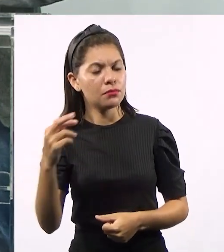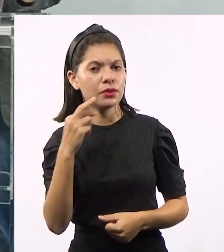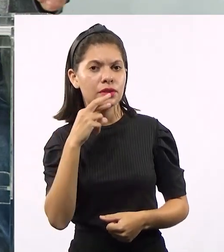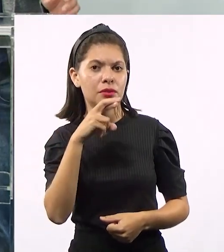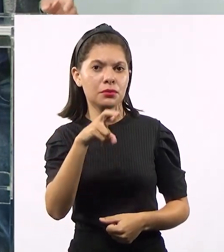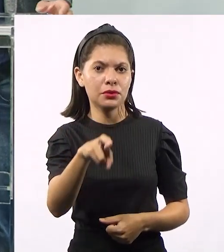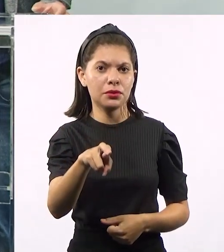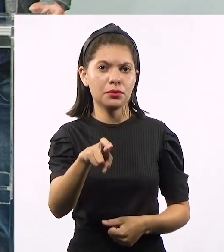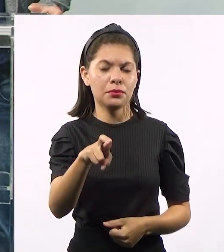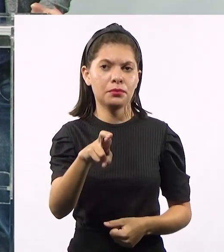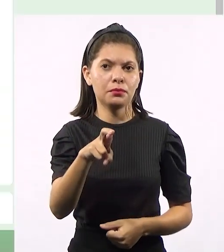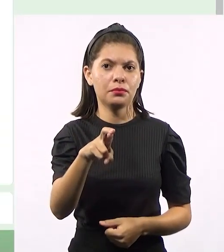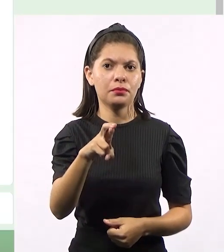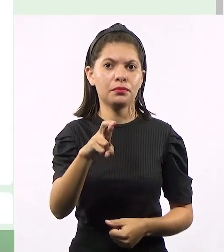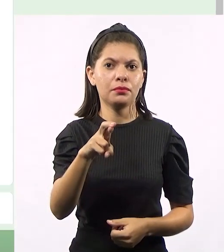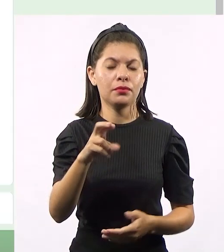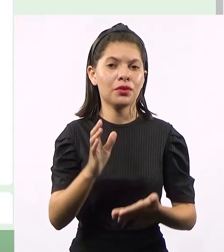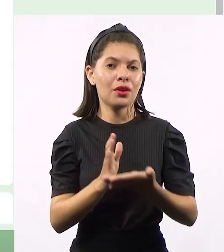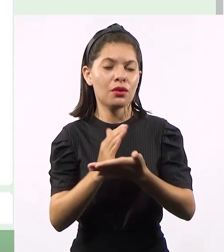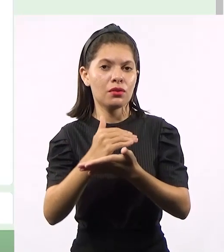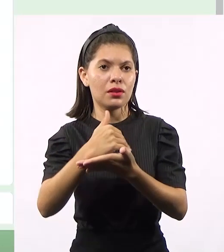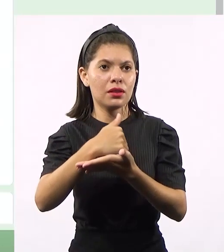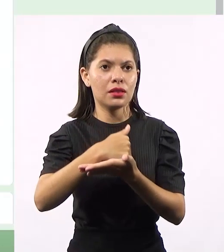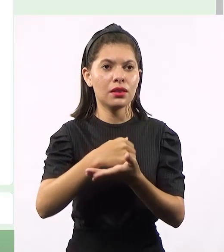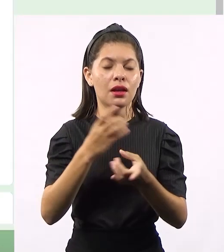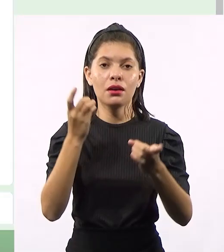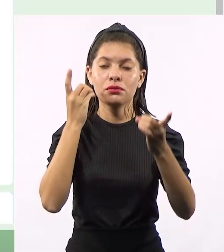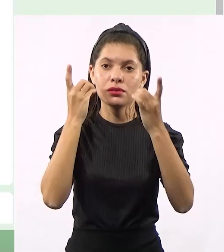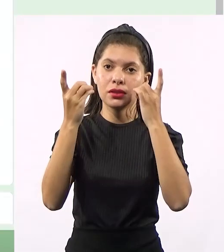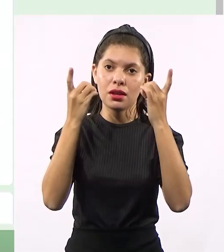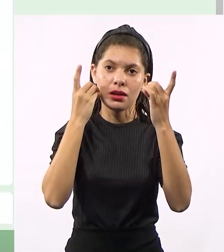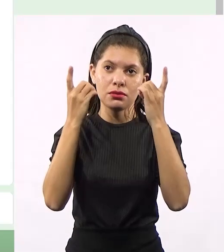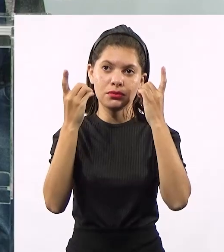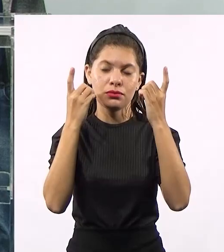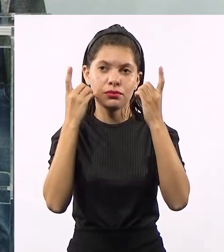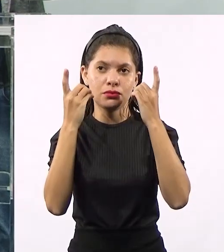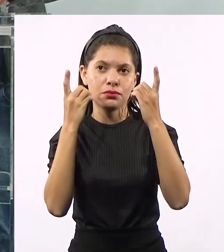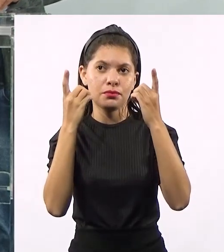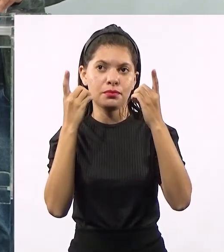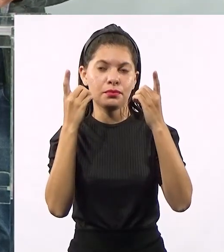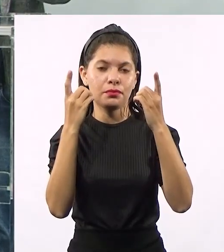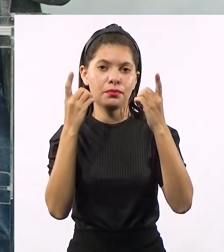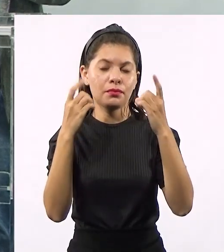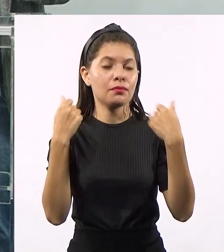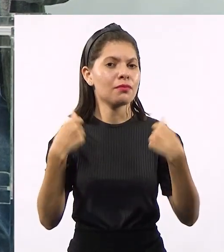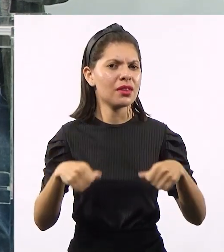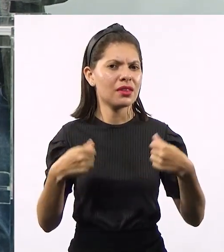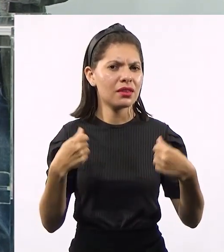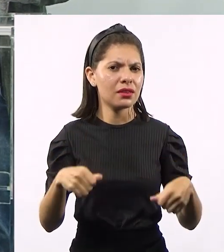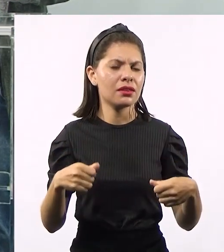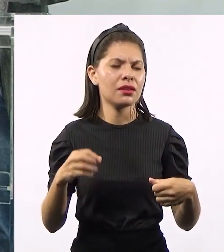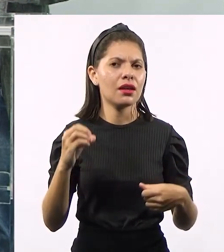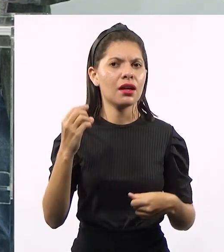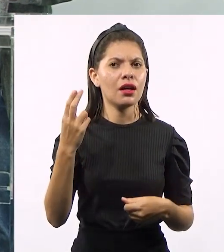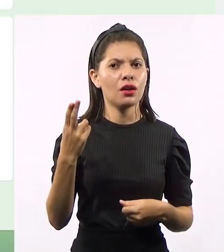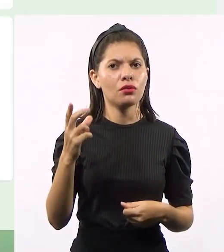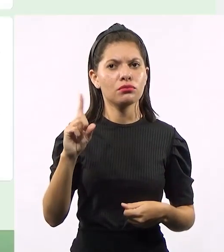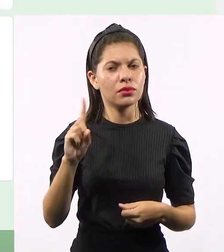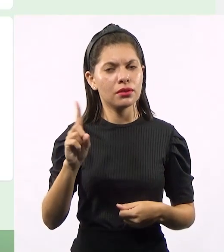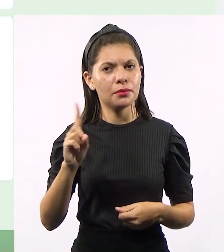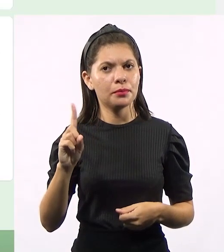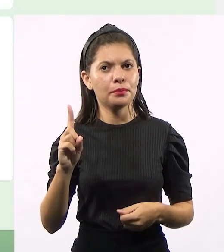aí eu preciso coletar os dados, eu preciso ter um login. Então pondere se de fato é necessário.